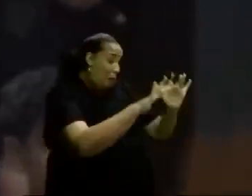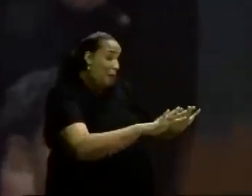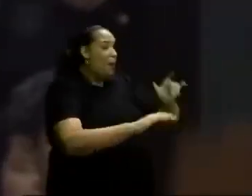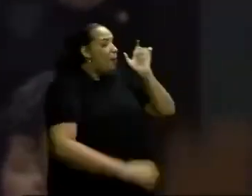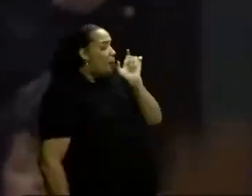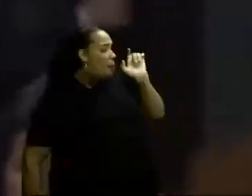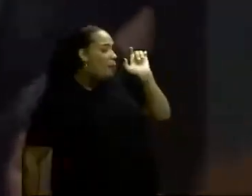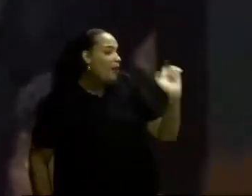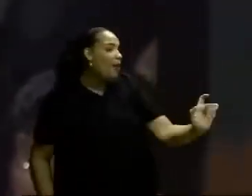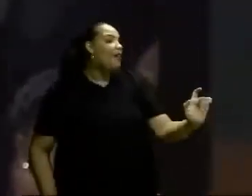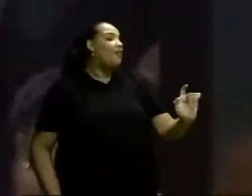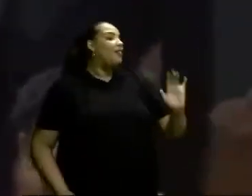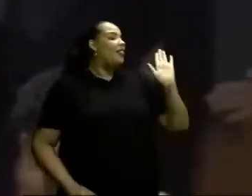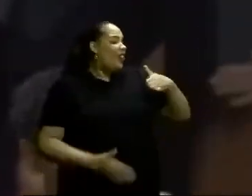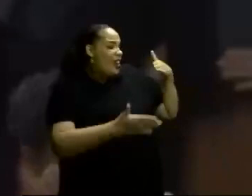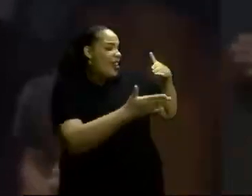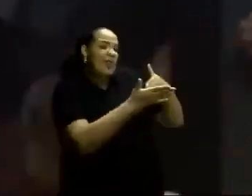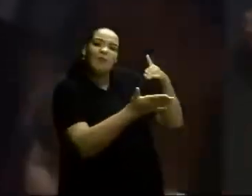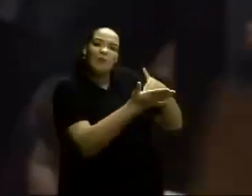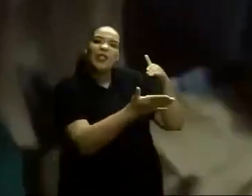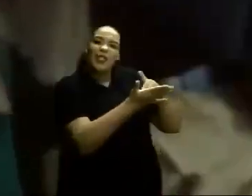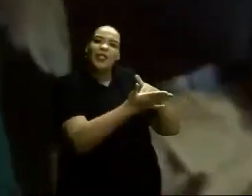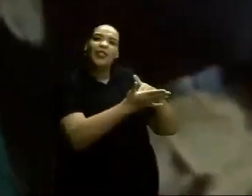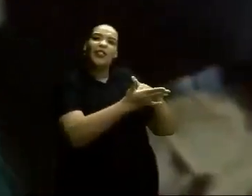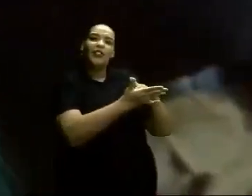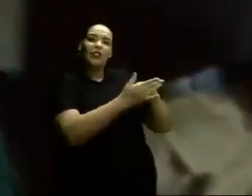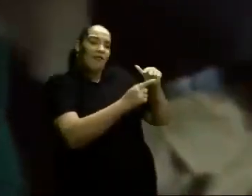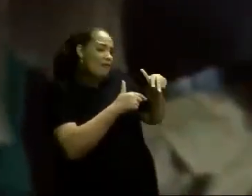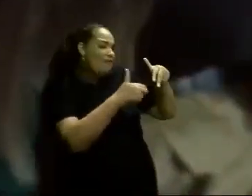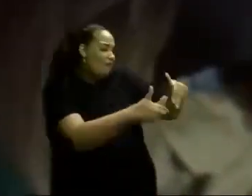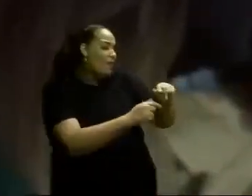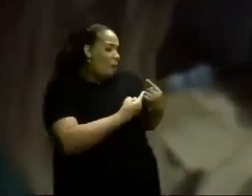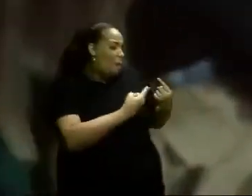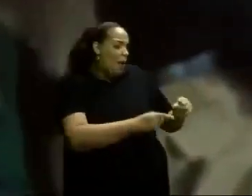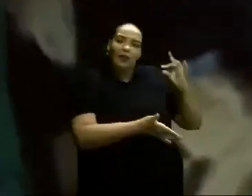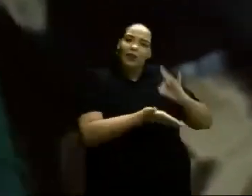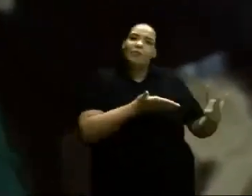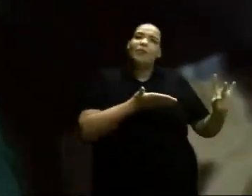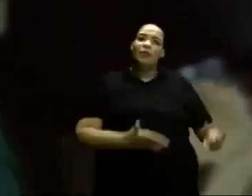palavra que impõe limites à execução do teu adversário.